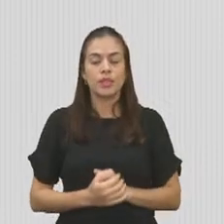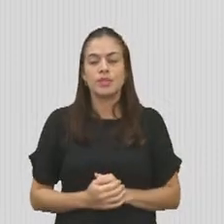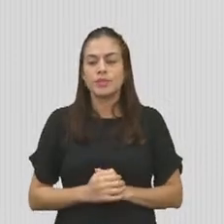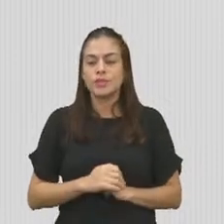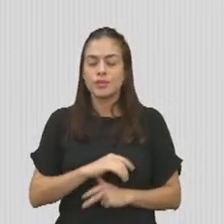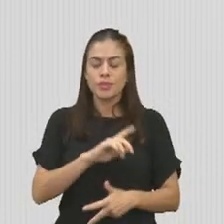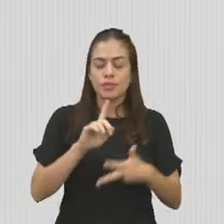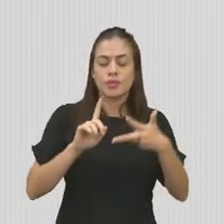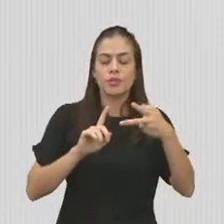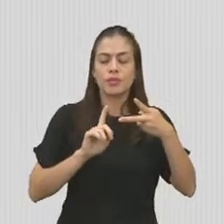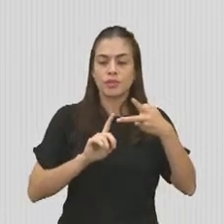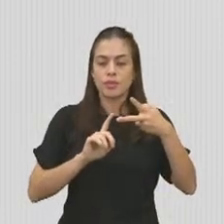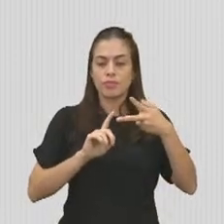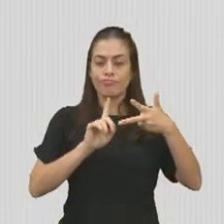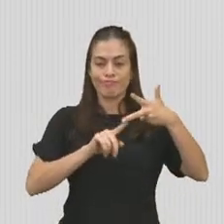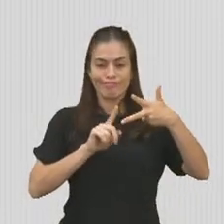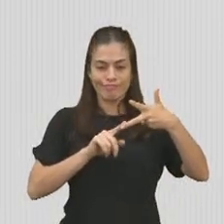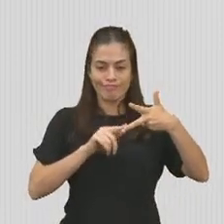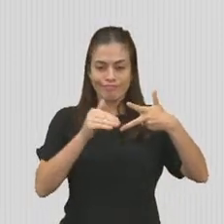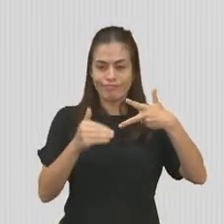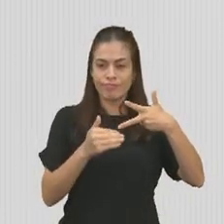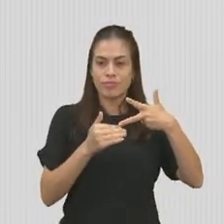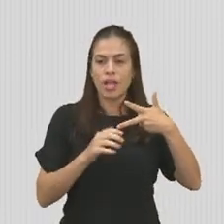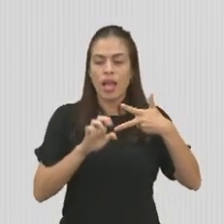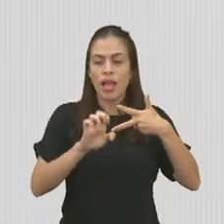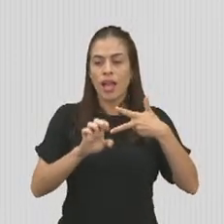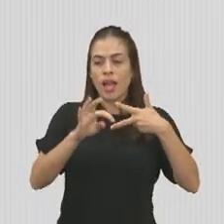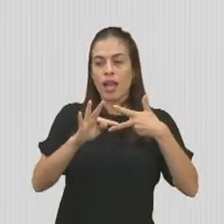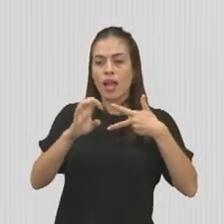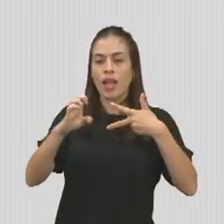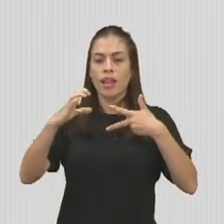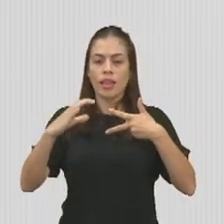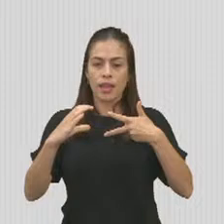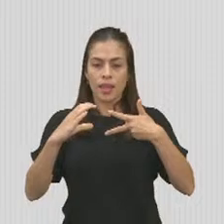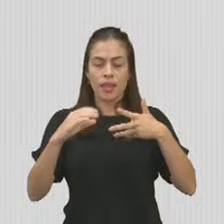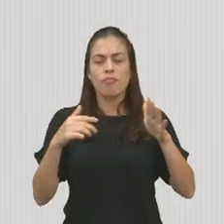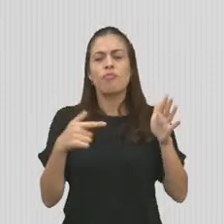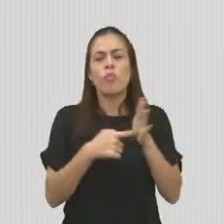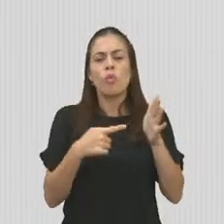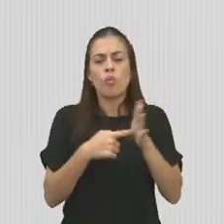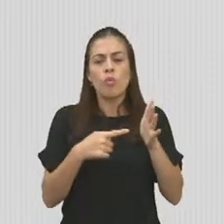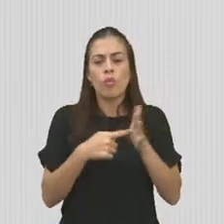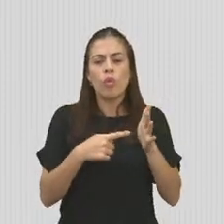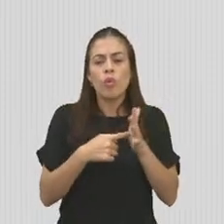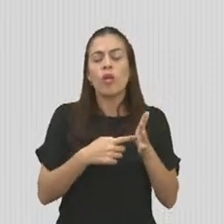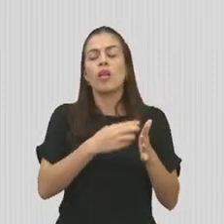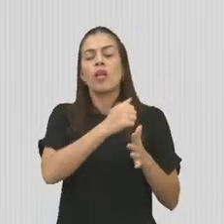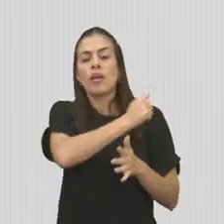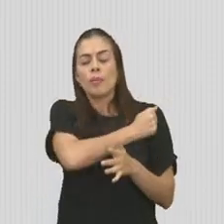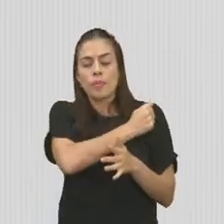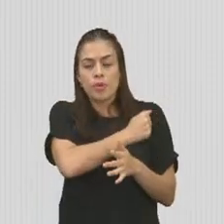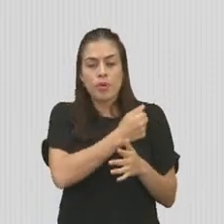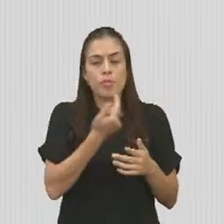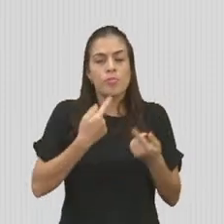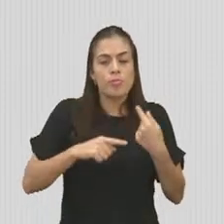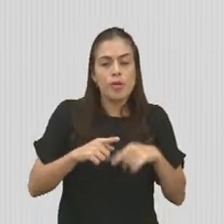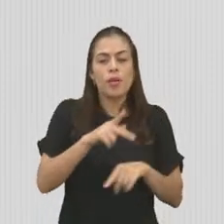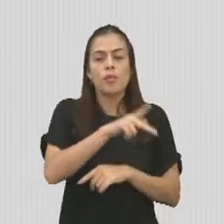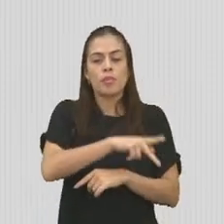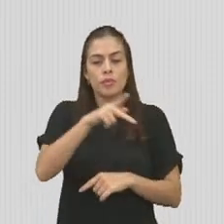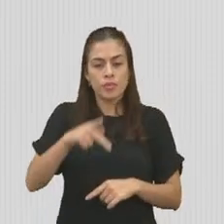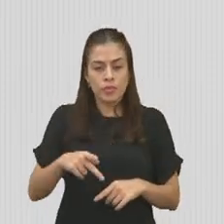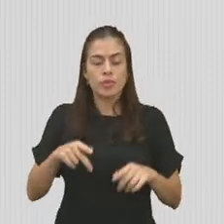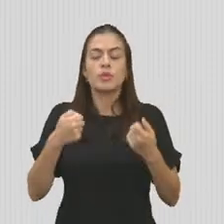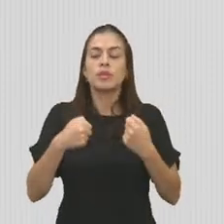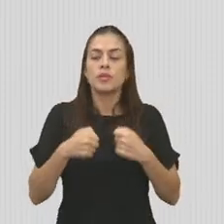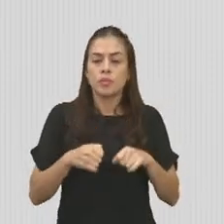lugar, a gente teve aí a ETEC com o principal número de denúncias, a gente recebeu vários relatos de alunos, vários relatos de professores, então é muito importante que a gente se